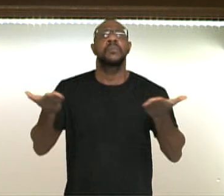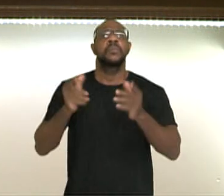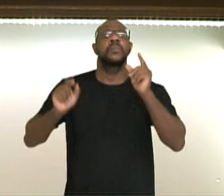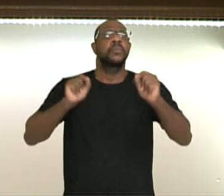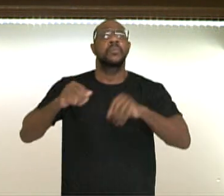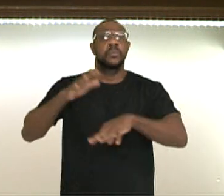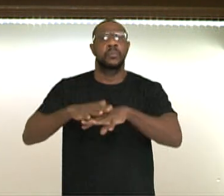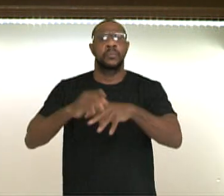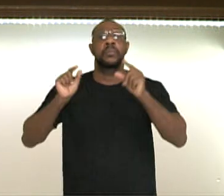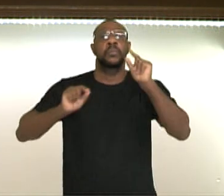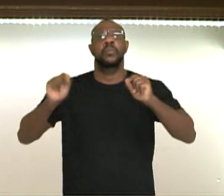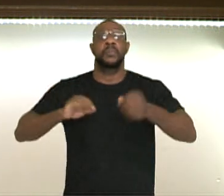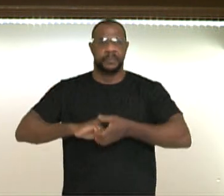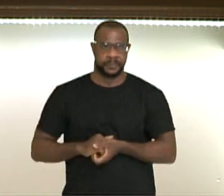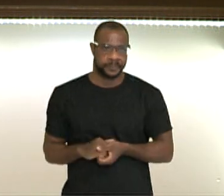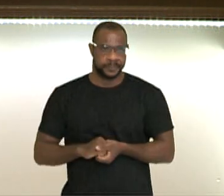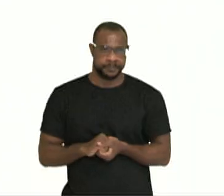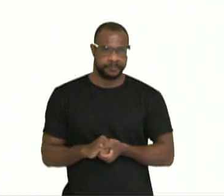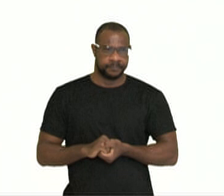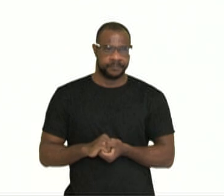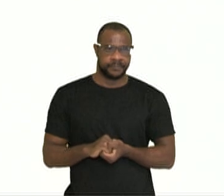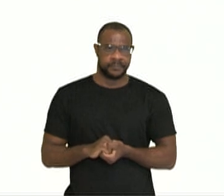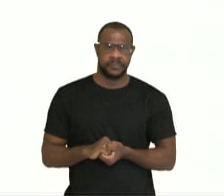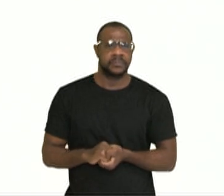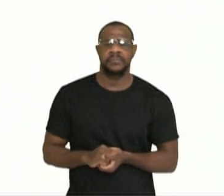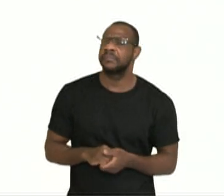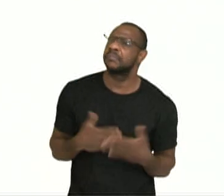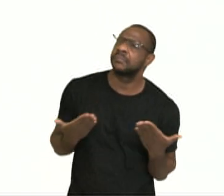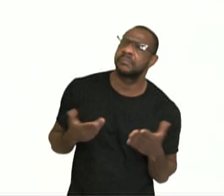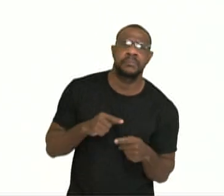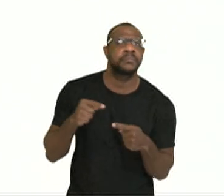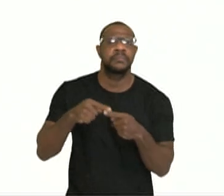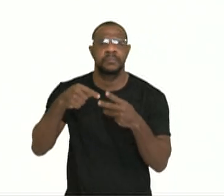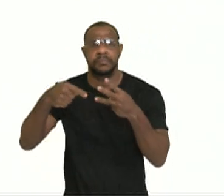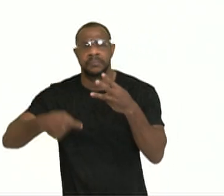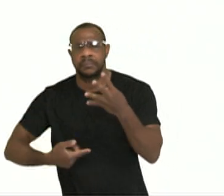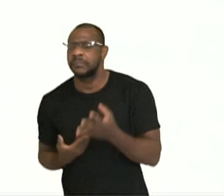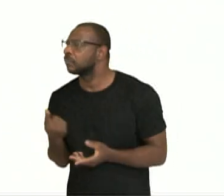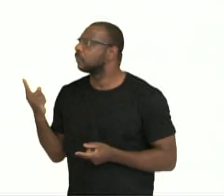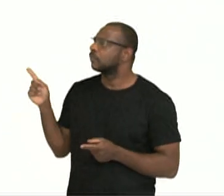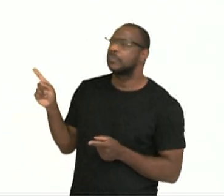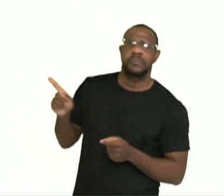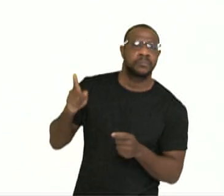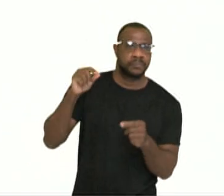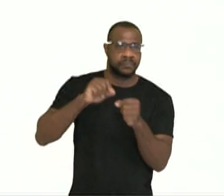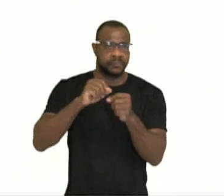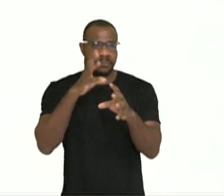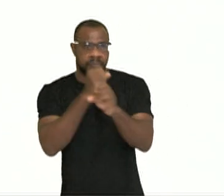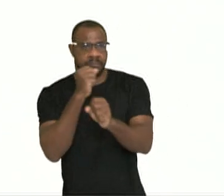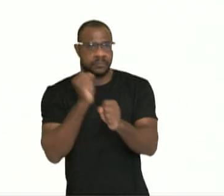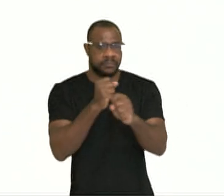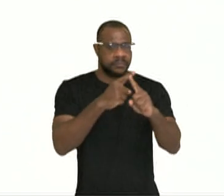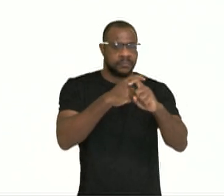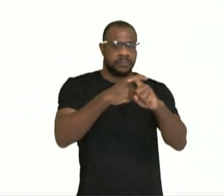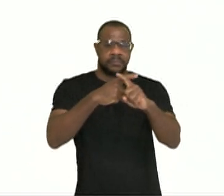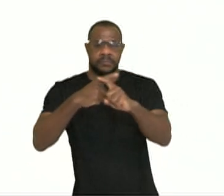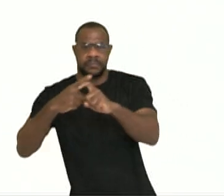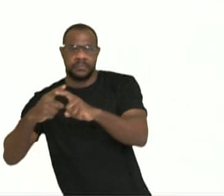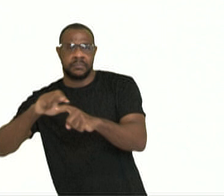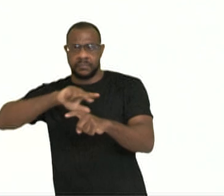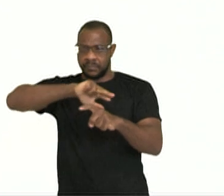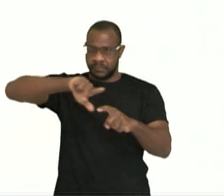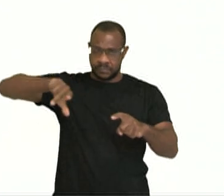de matemática hoje. Quais são os objetivos? Primeiro, efetuar a multiplicação de monômios.